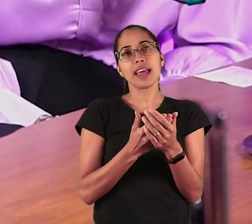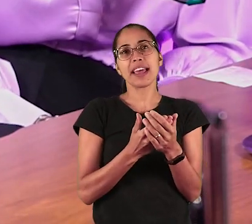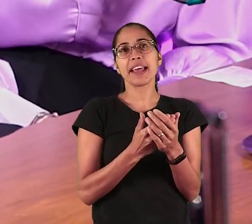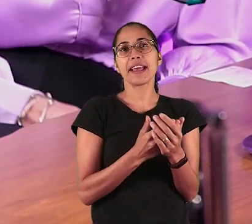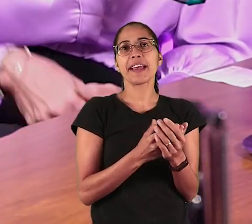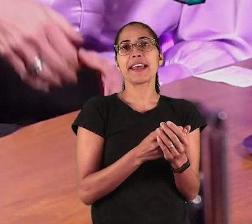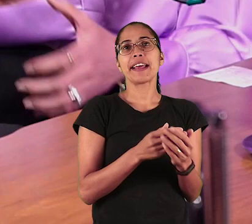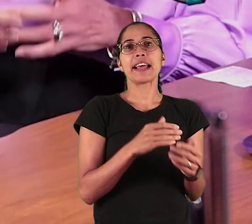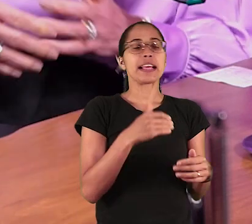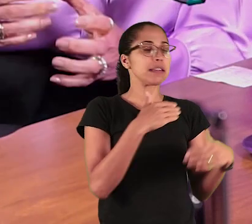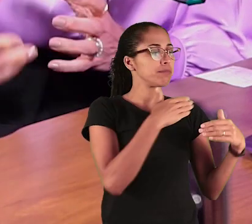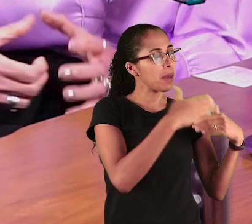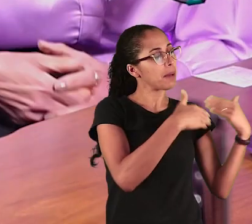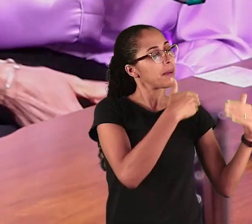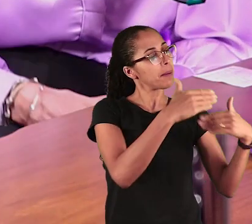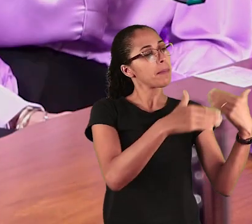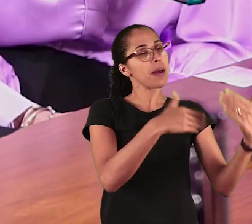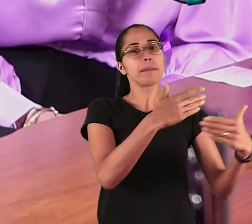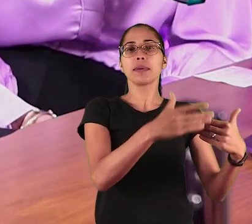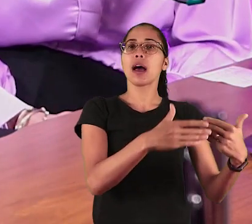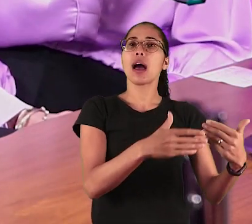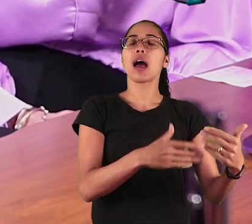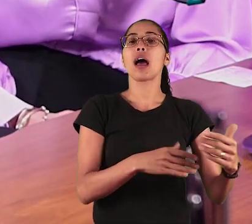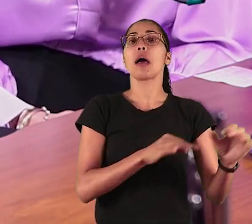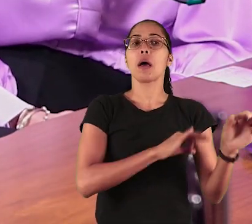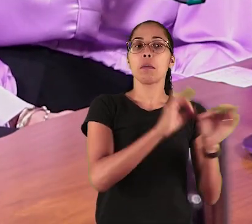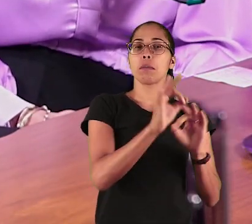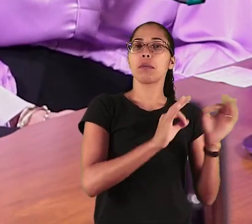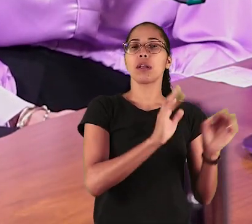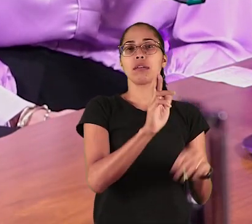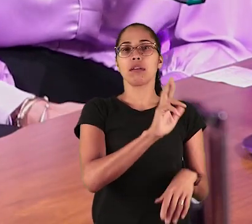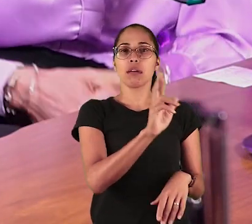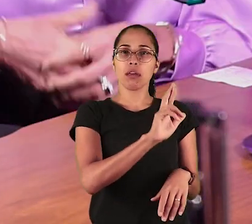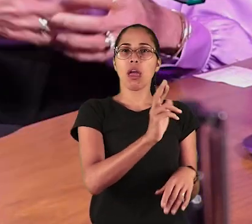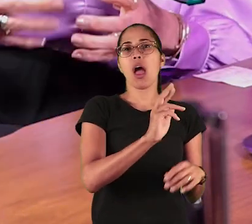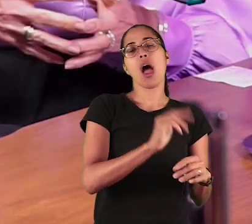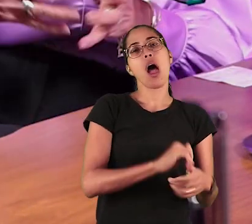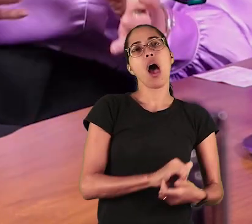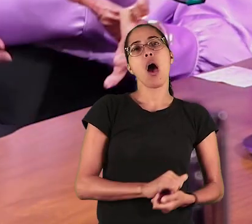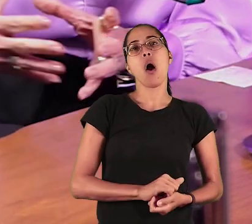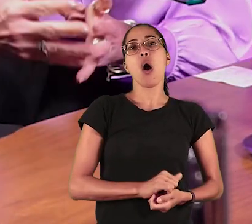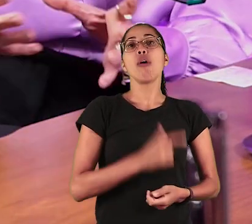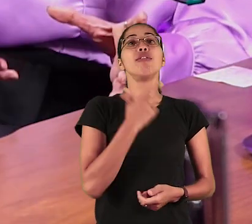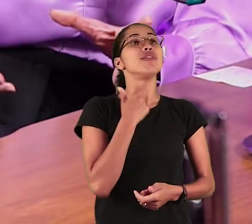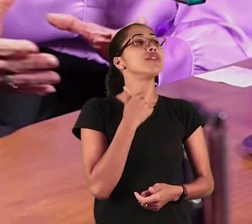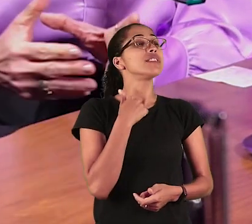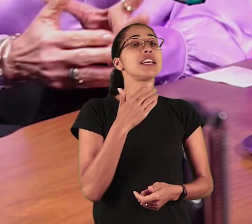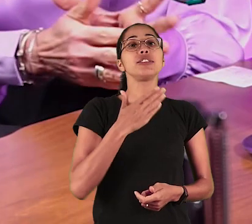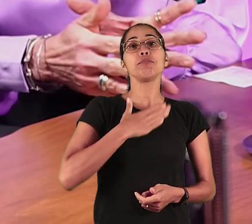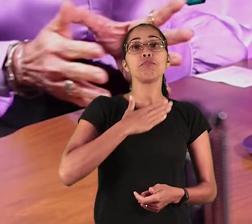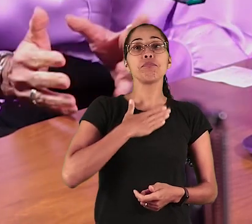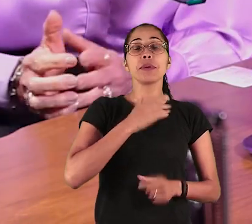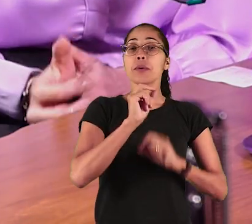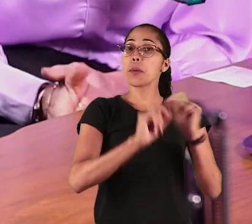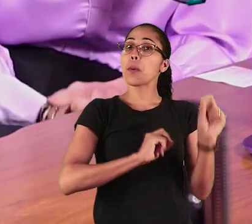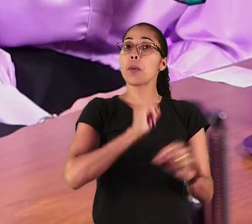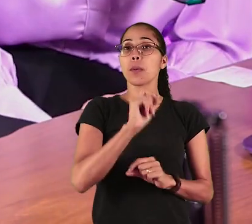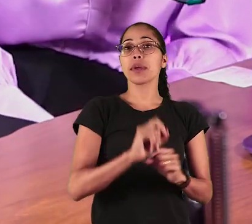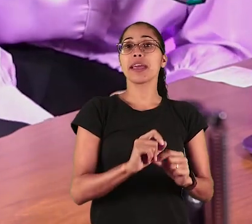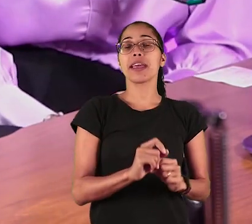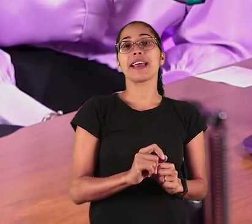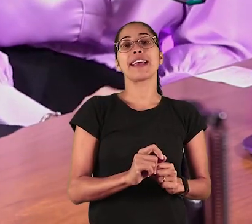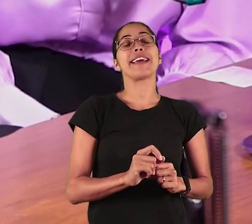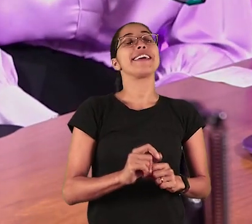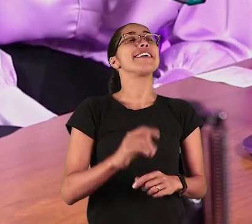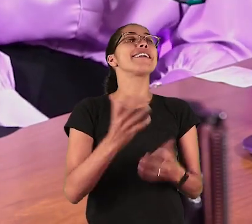aí de discussões de plano real e tudo então essa e a minha vontade sempre foi entrar em veredar